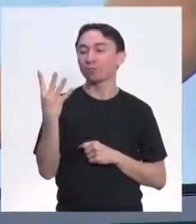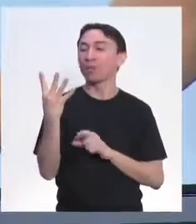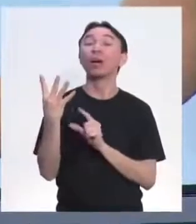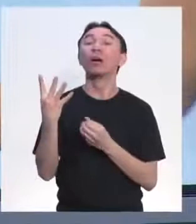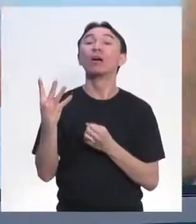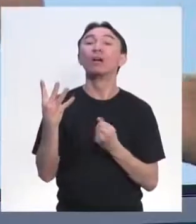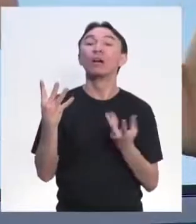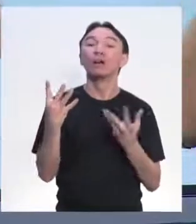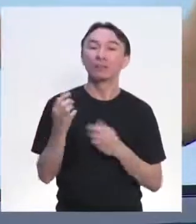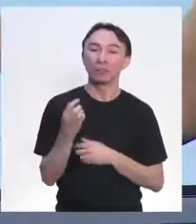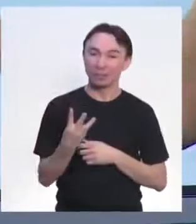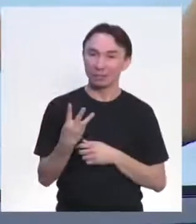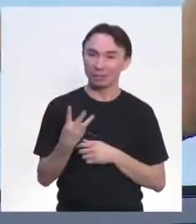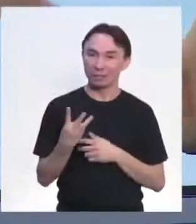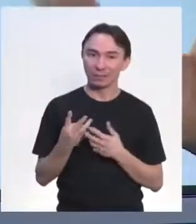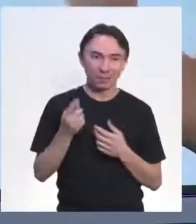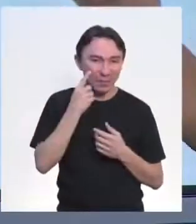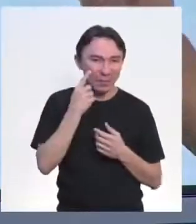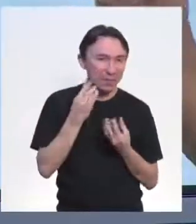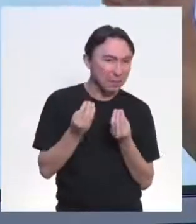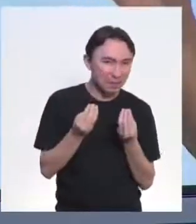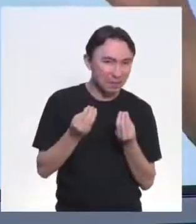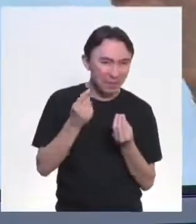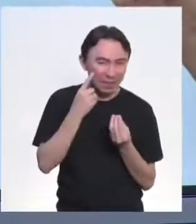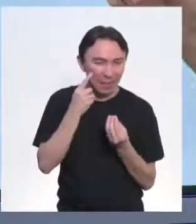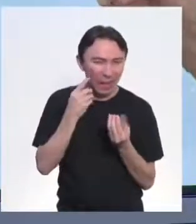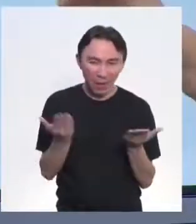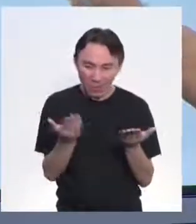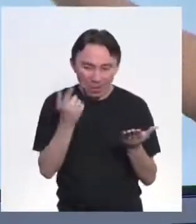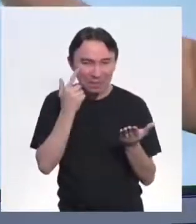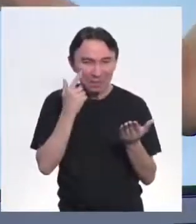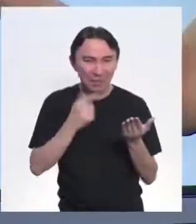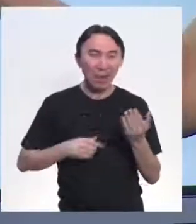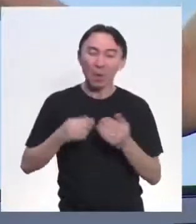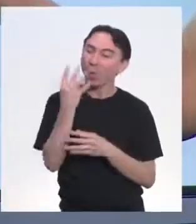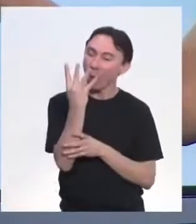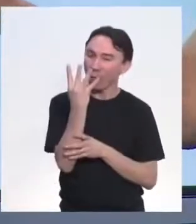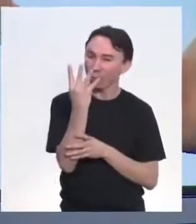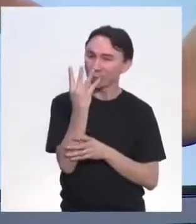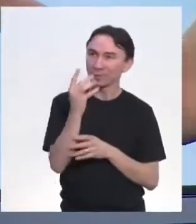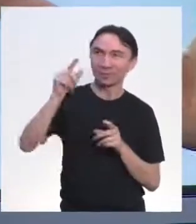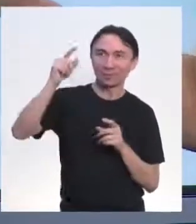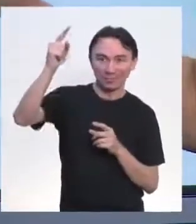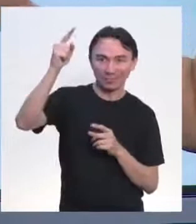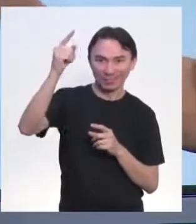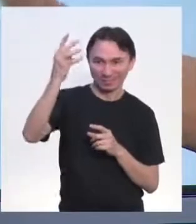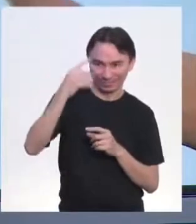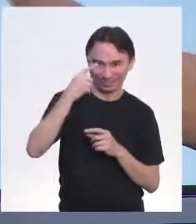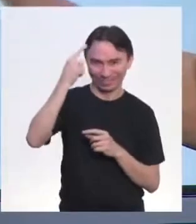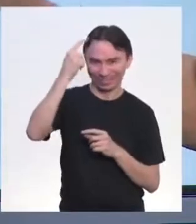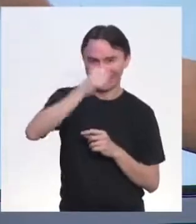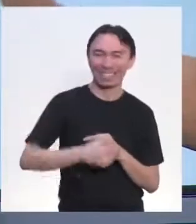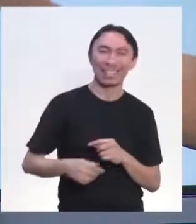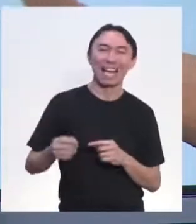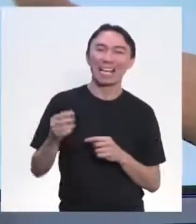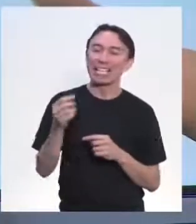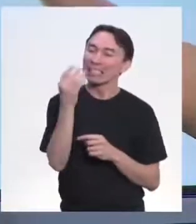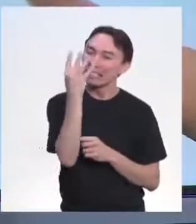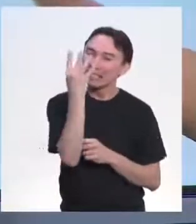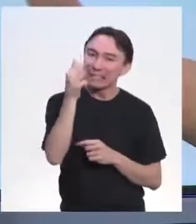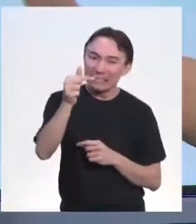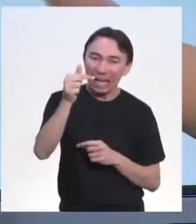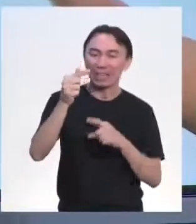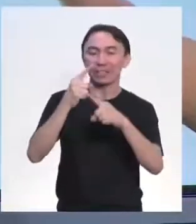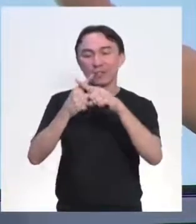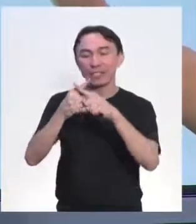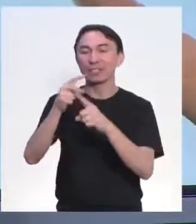prefiro simplificar com o 4, que eu vou fazer menos continha. Então, em cima, eu vou desenvolver o 7